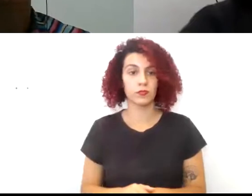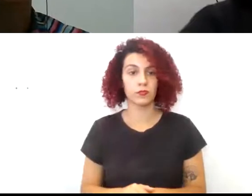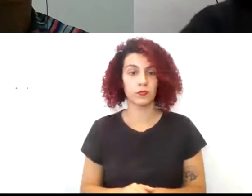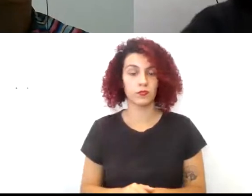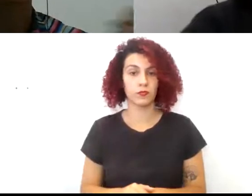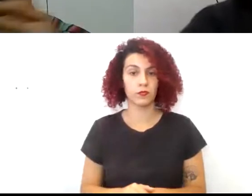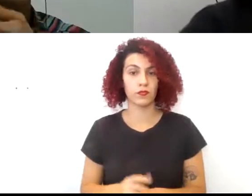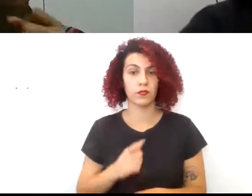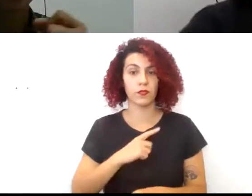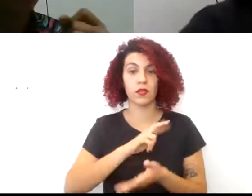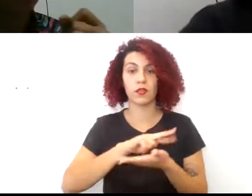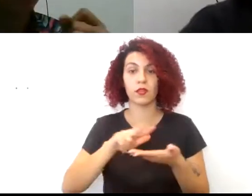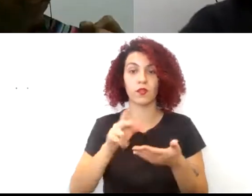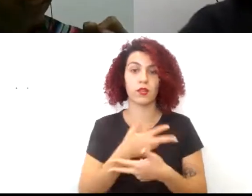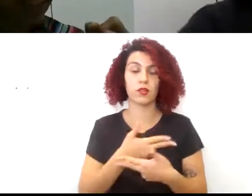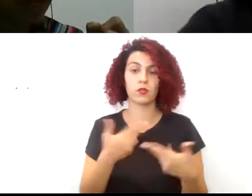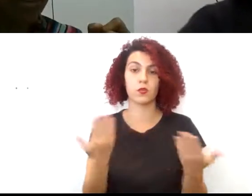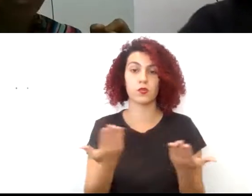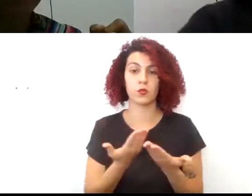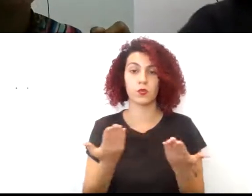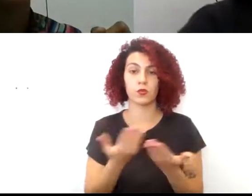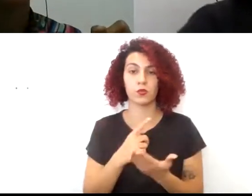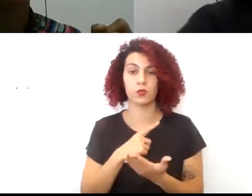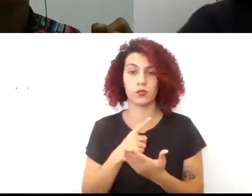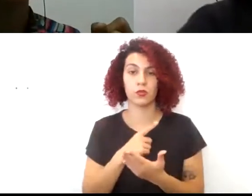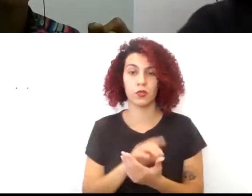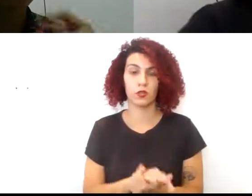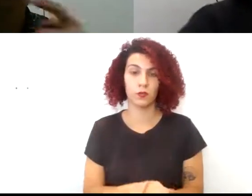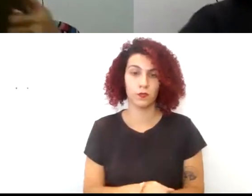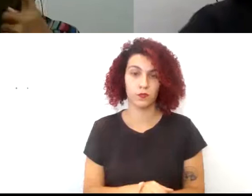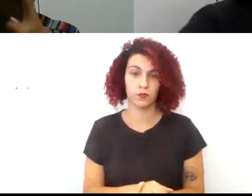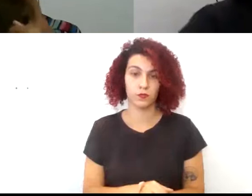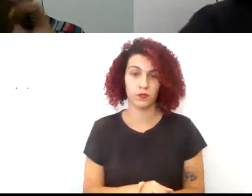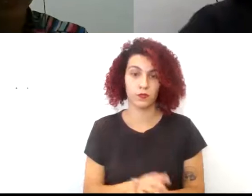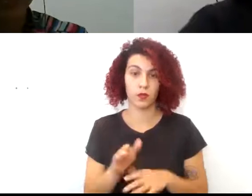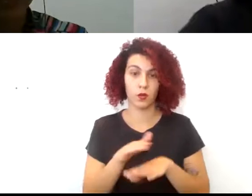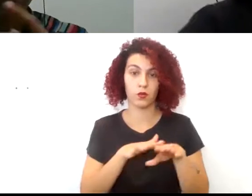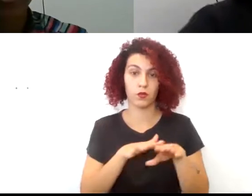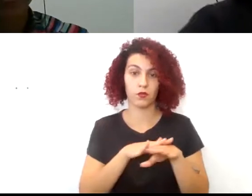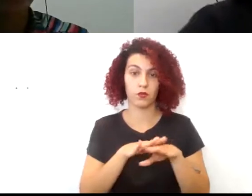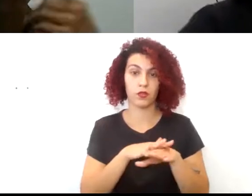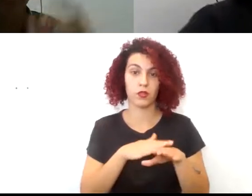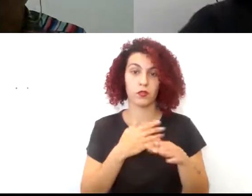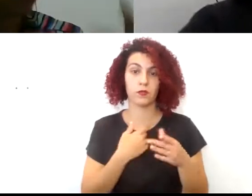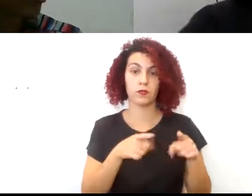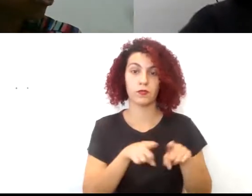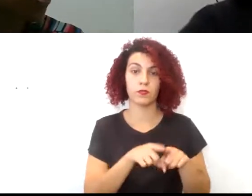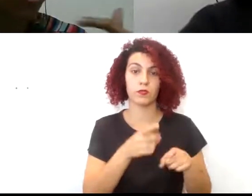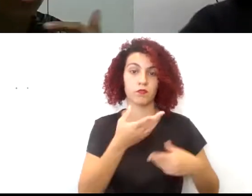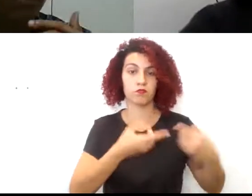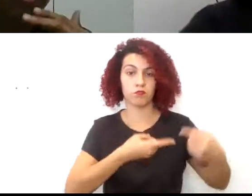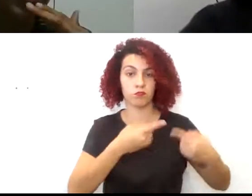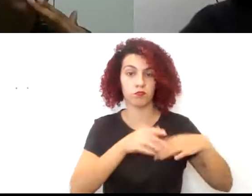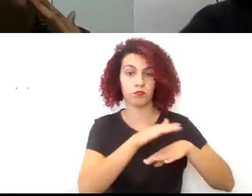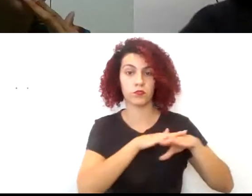várias coisas gente hoje mesmo é tem uma eu tava conversando aqui com minha companheira estava debatendo eu tava falando com